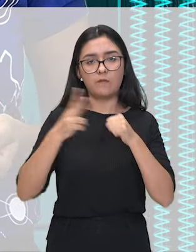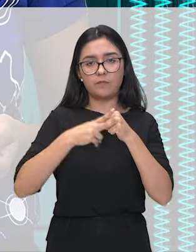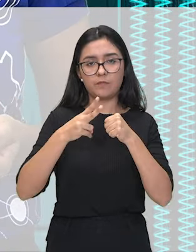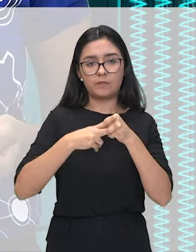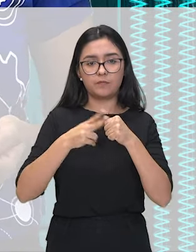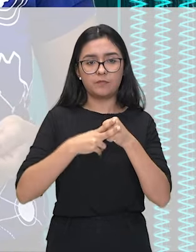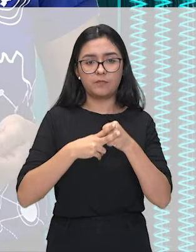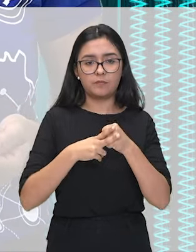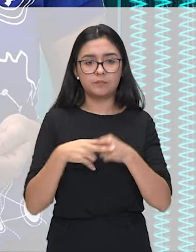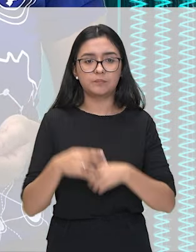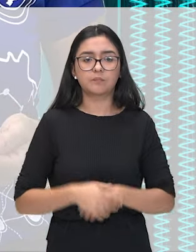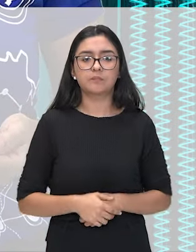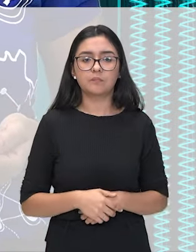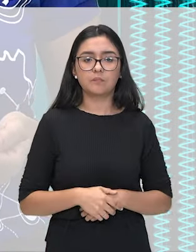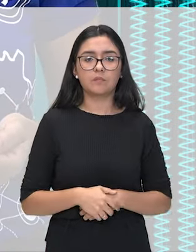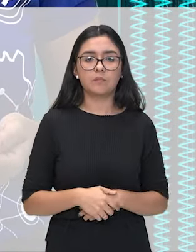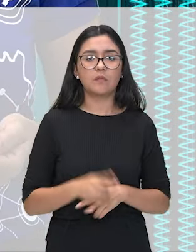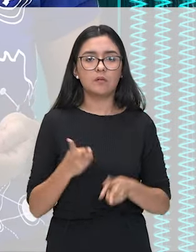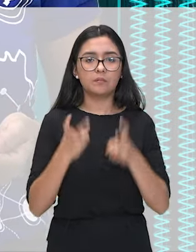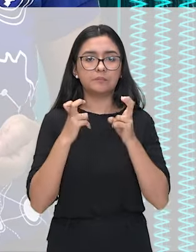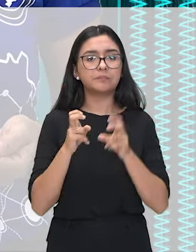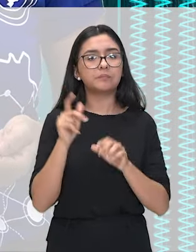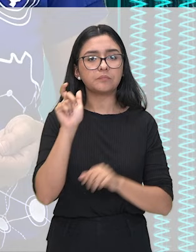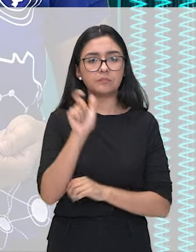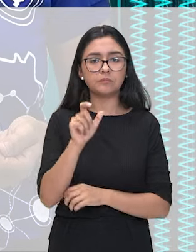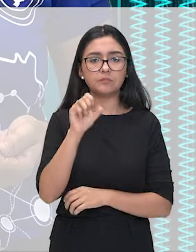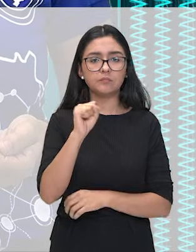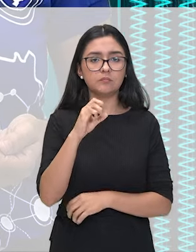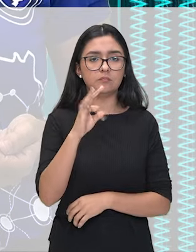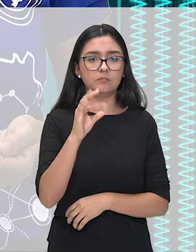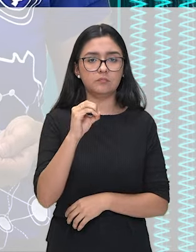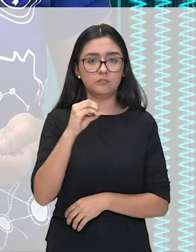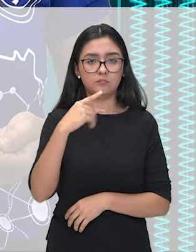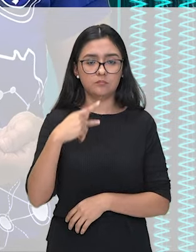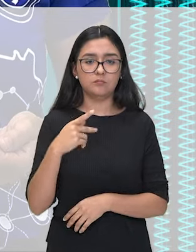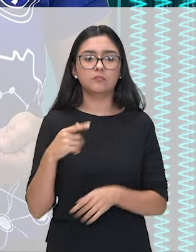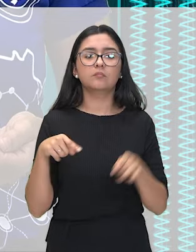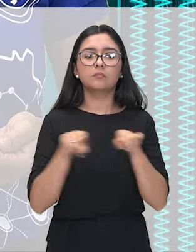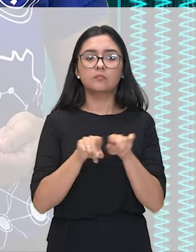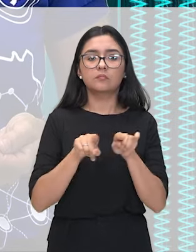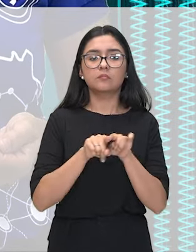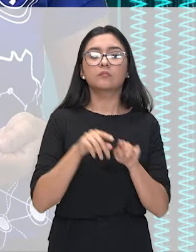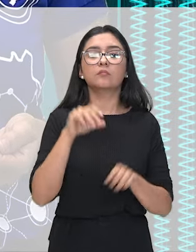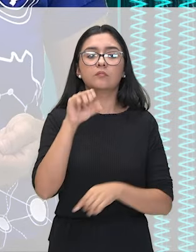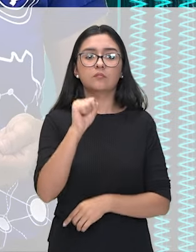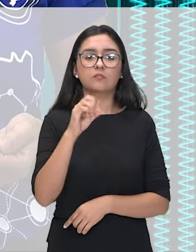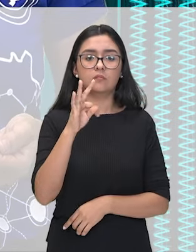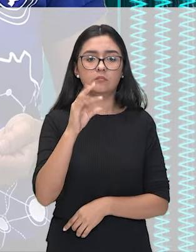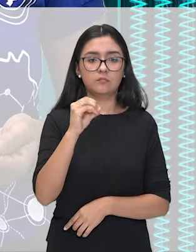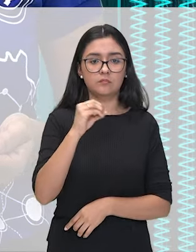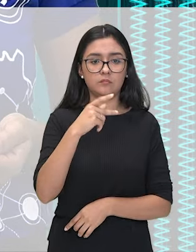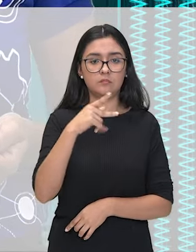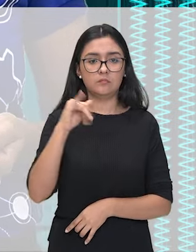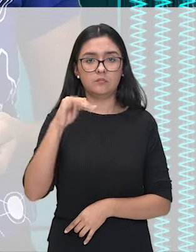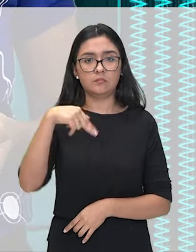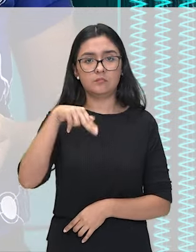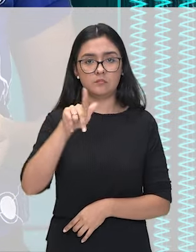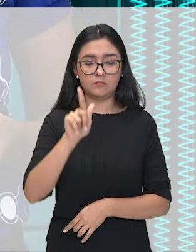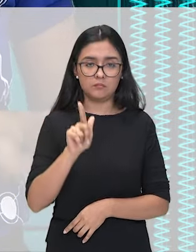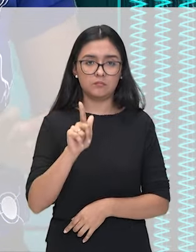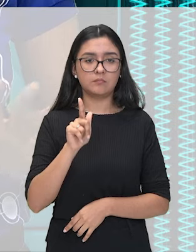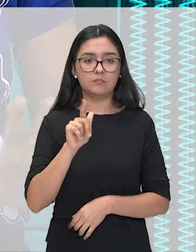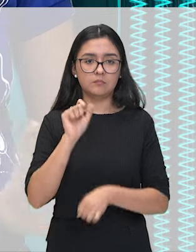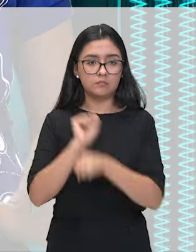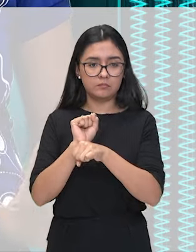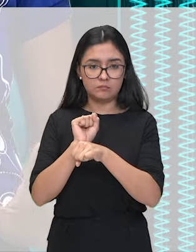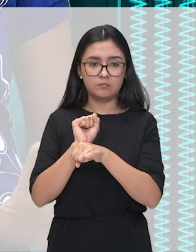Stop em parar né stop parar stopping parando certo outro verbo que já